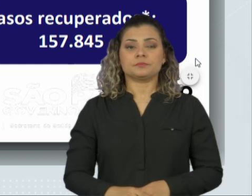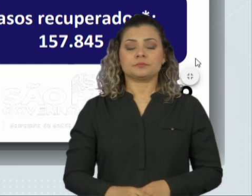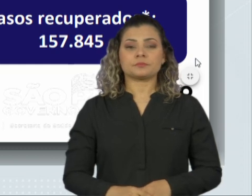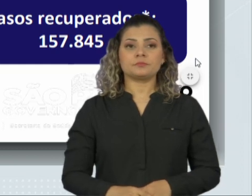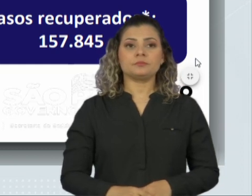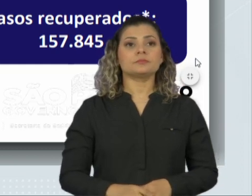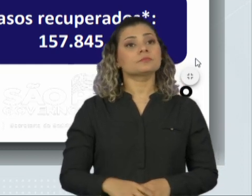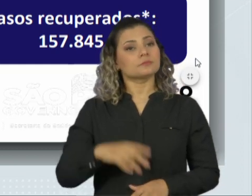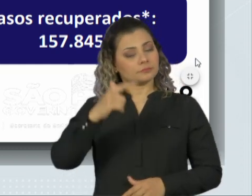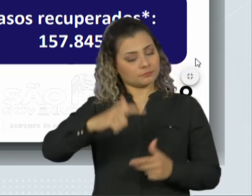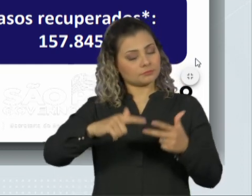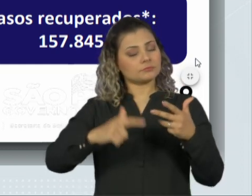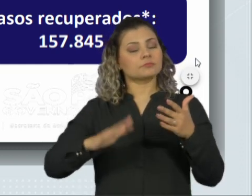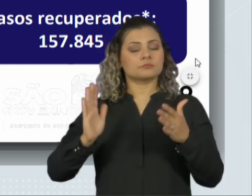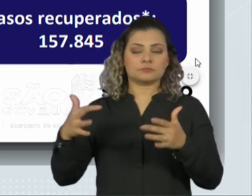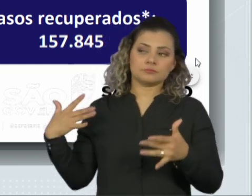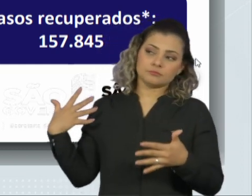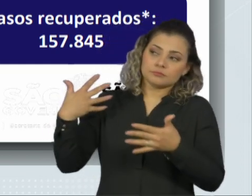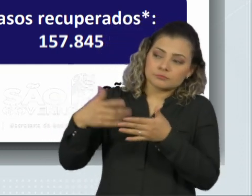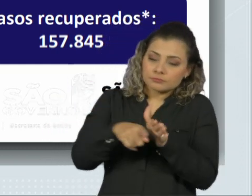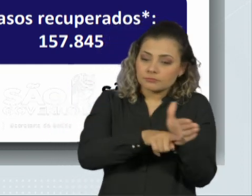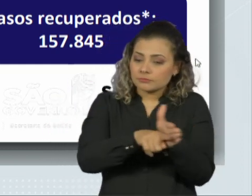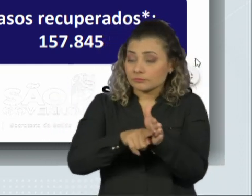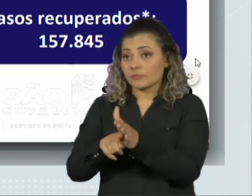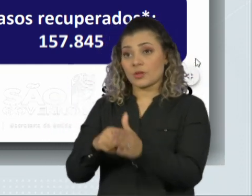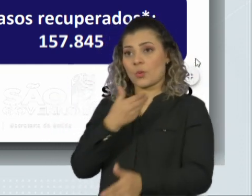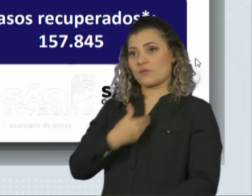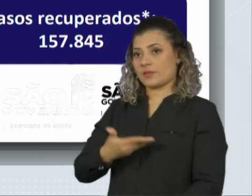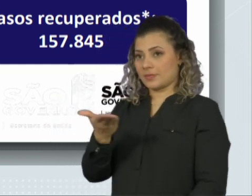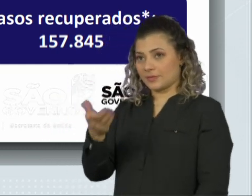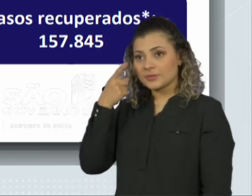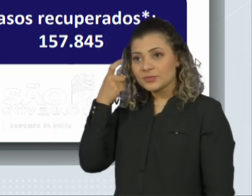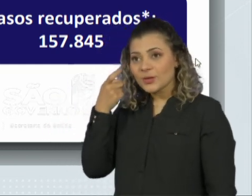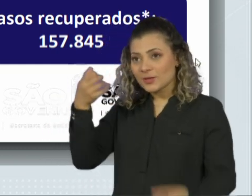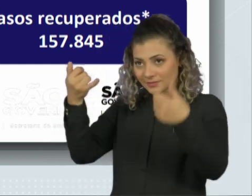se repetido e, como disse o nosso governador,